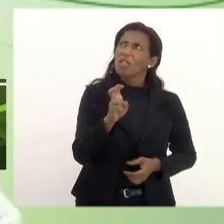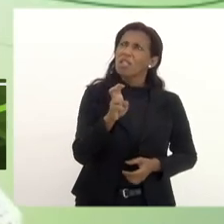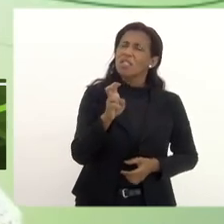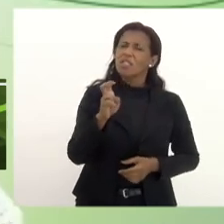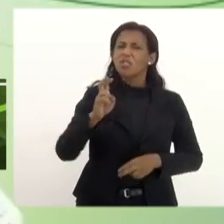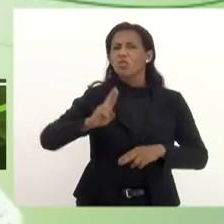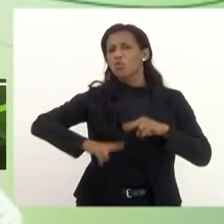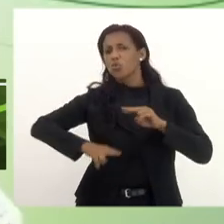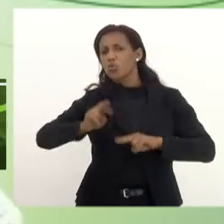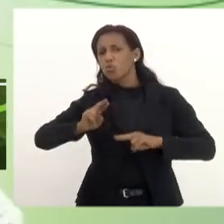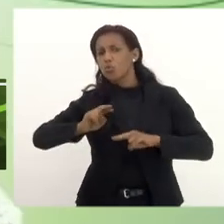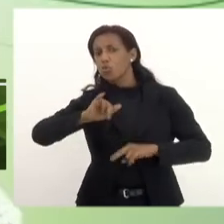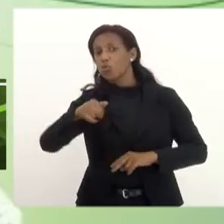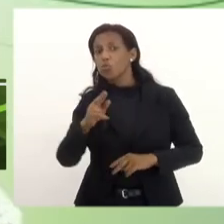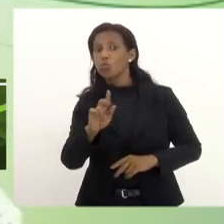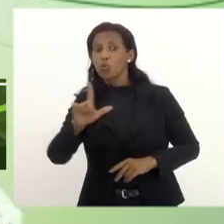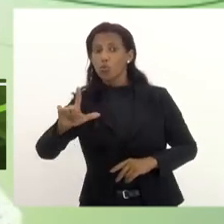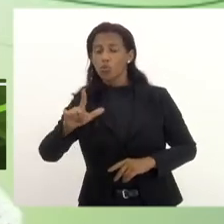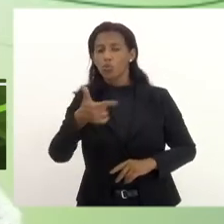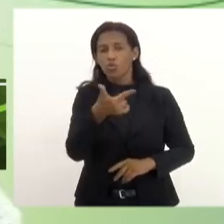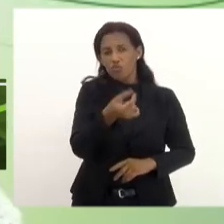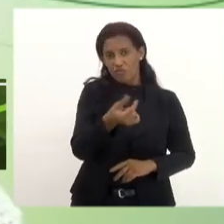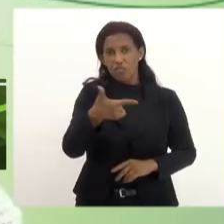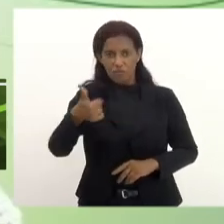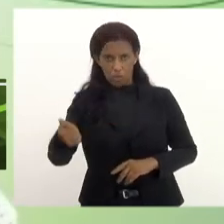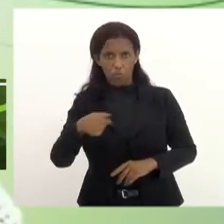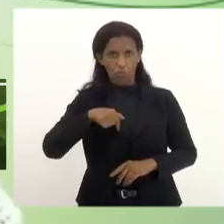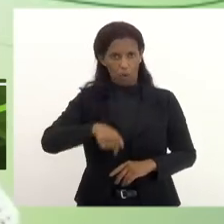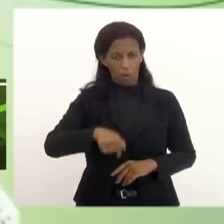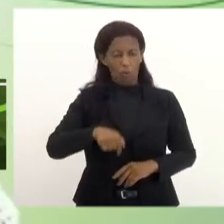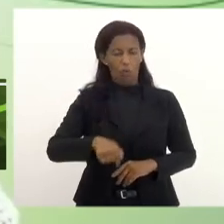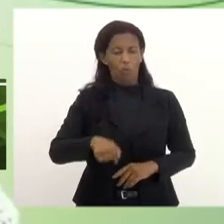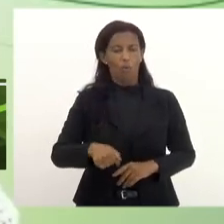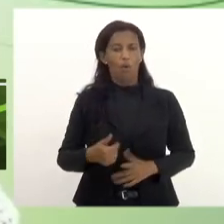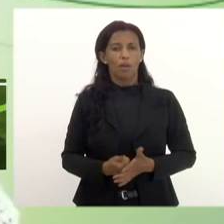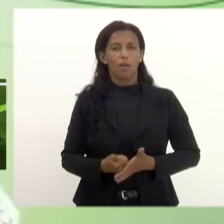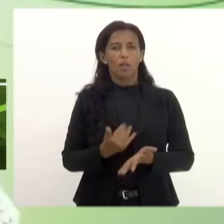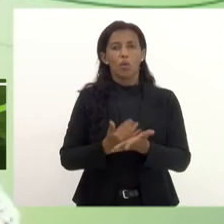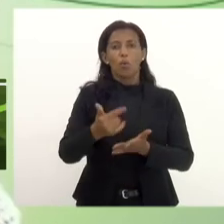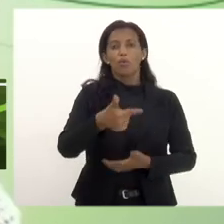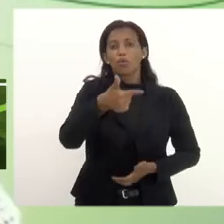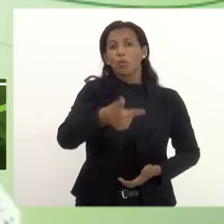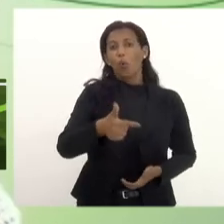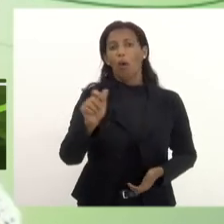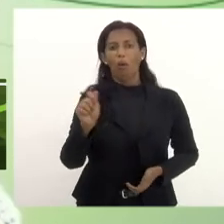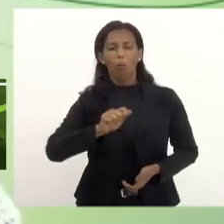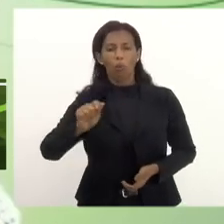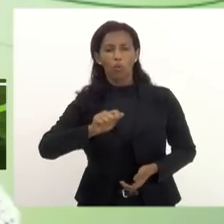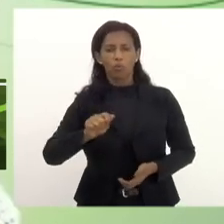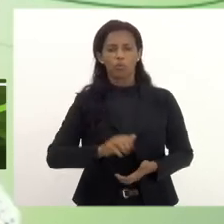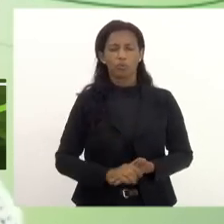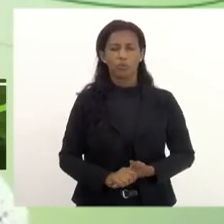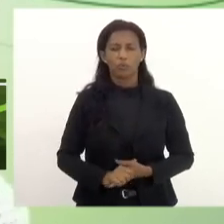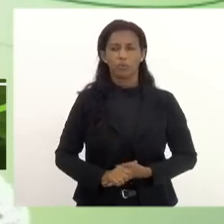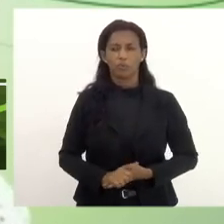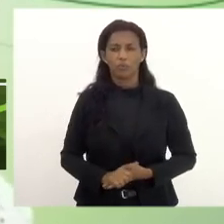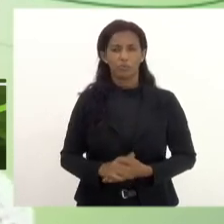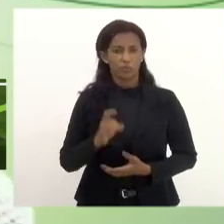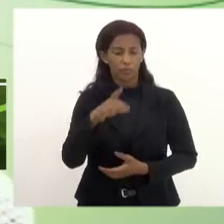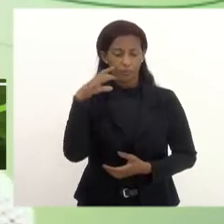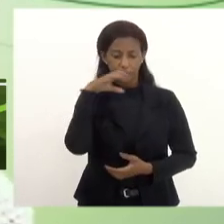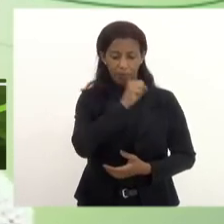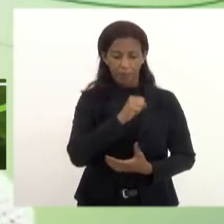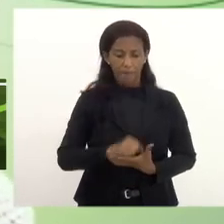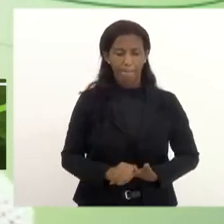junho, de julho, desculpa, desse ano, e ela entrou em vigor no dia 2 de agosto. Só que, assim, bem